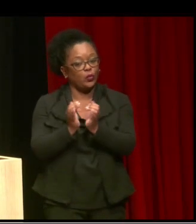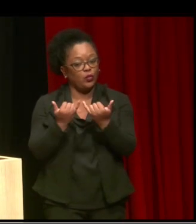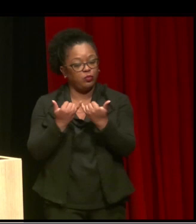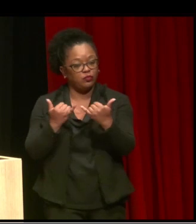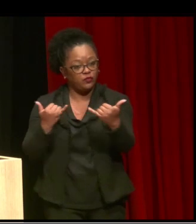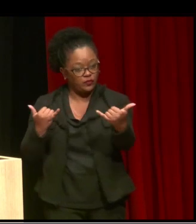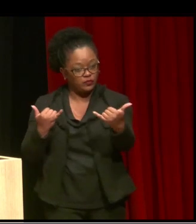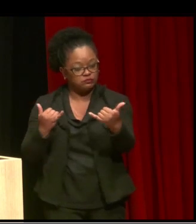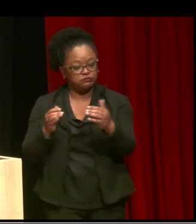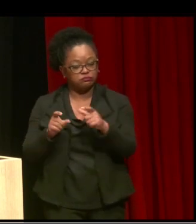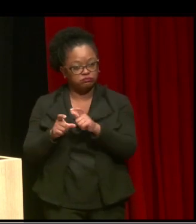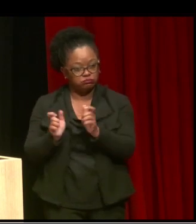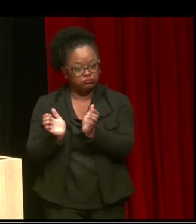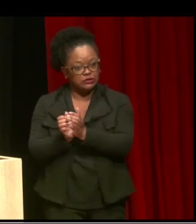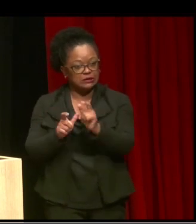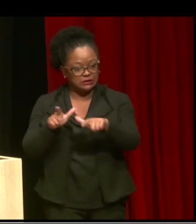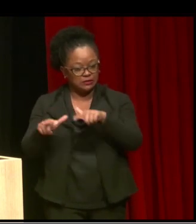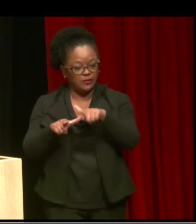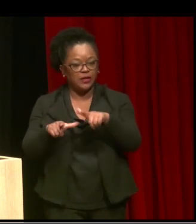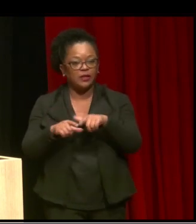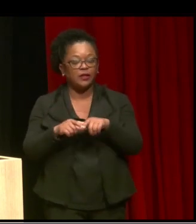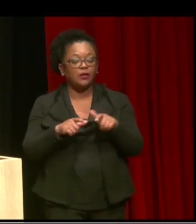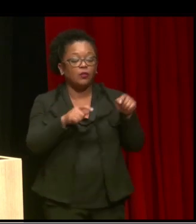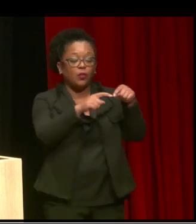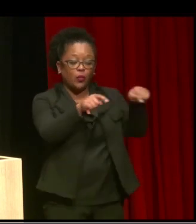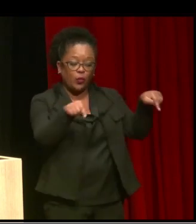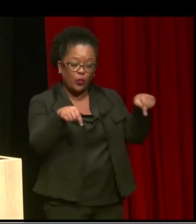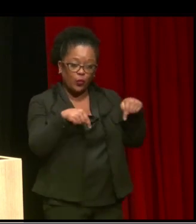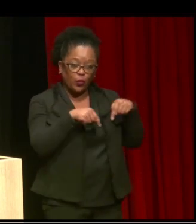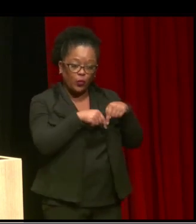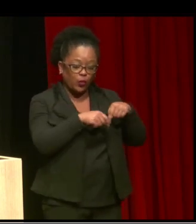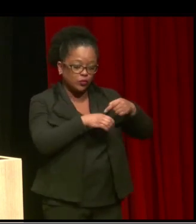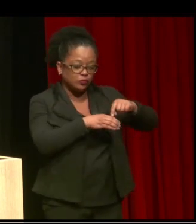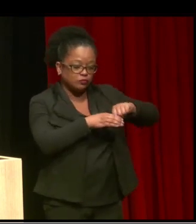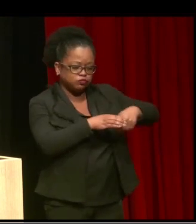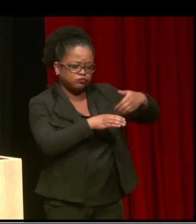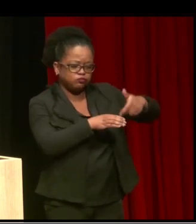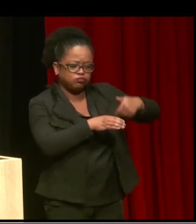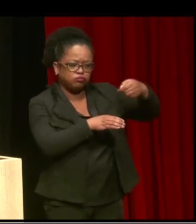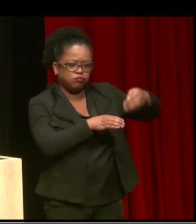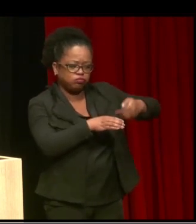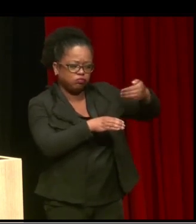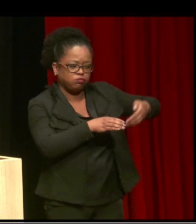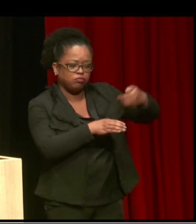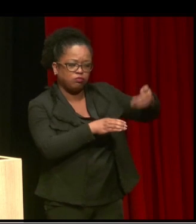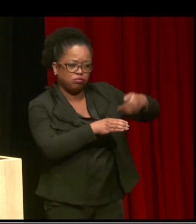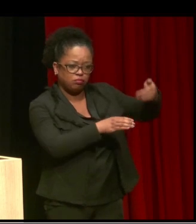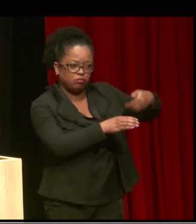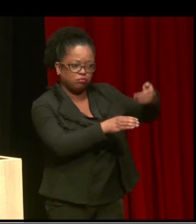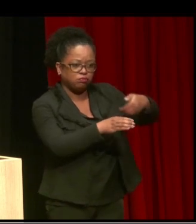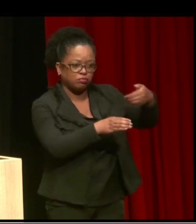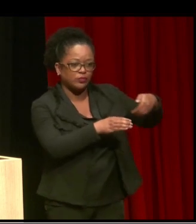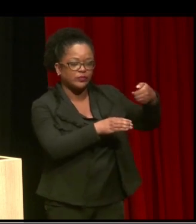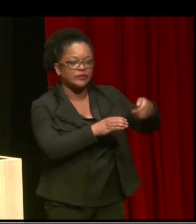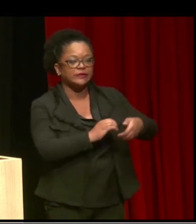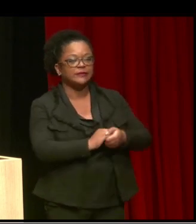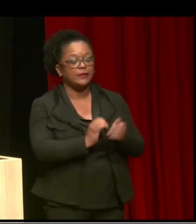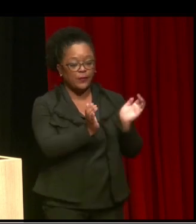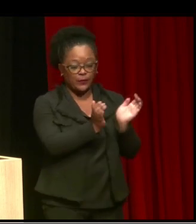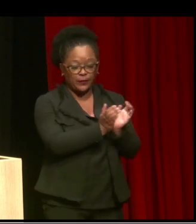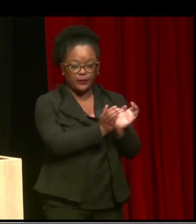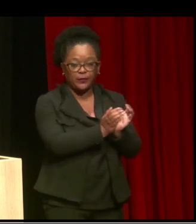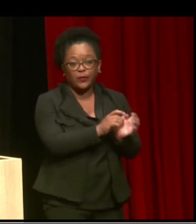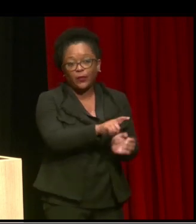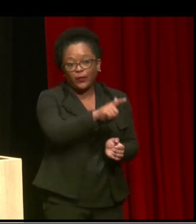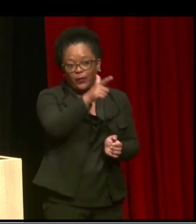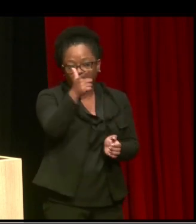buraco. Então eles tinham marcado lá, abria buraco, aí adiante, deixava o buraco aberto lá para vir a outra equipe.